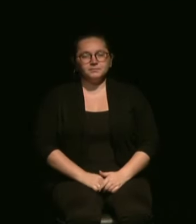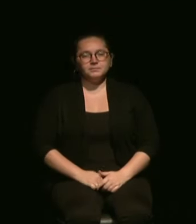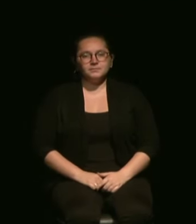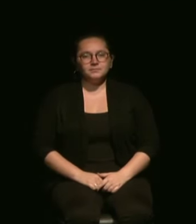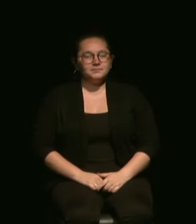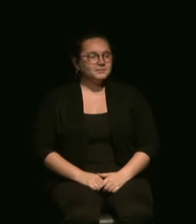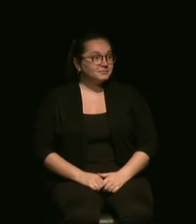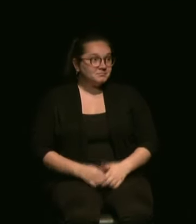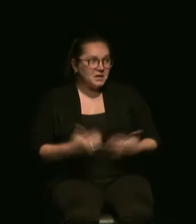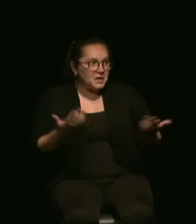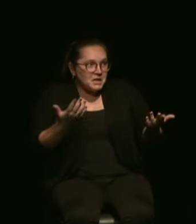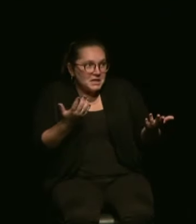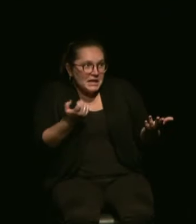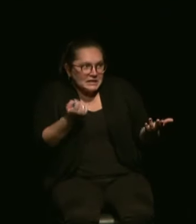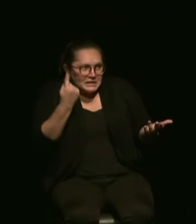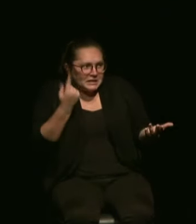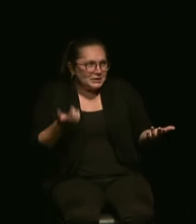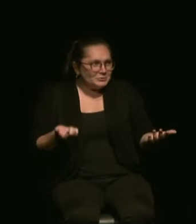Isso é